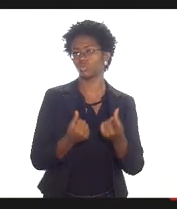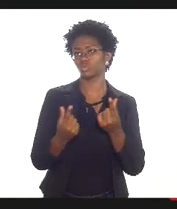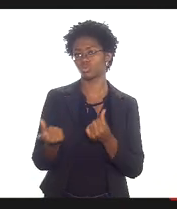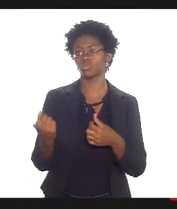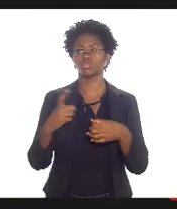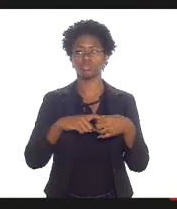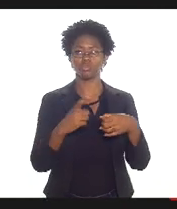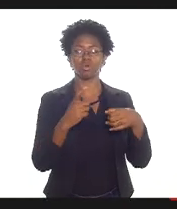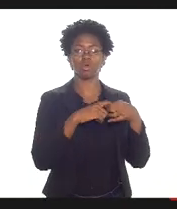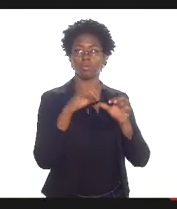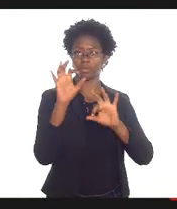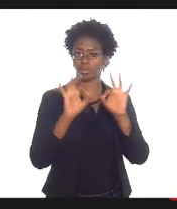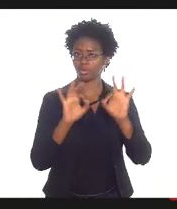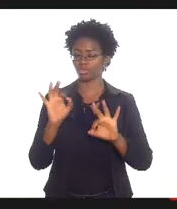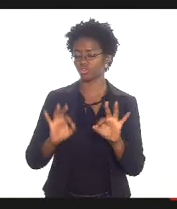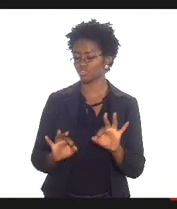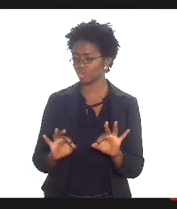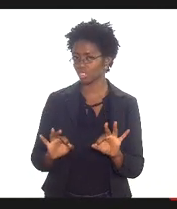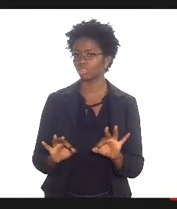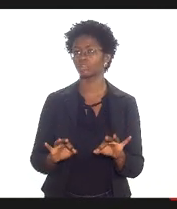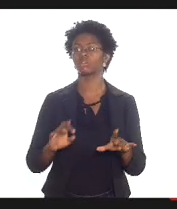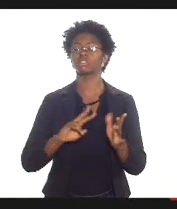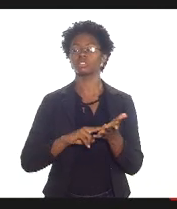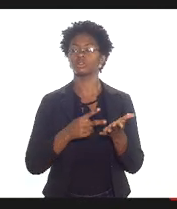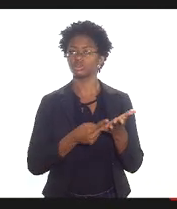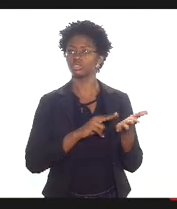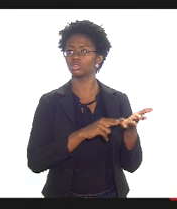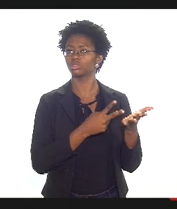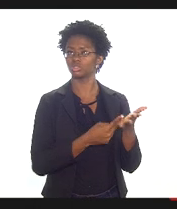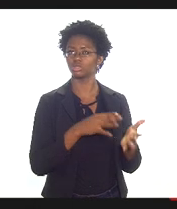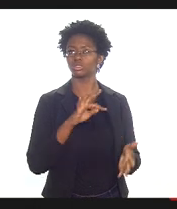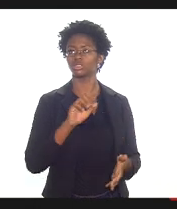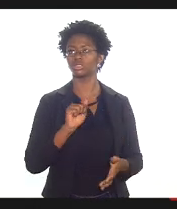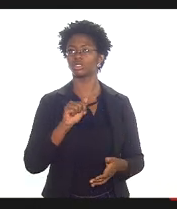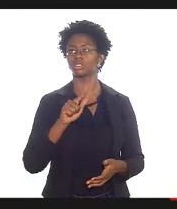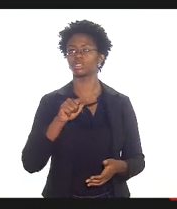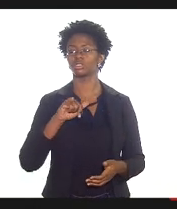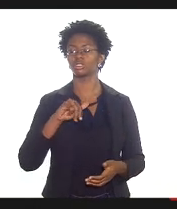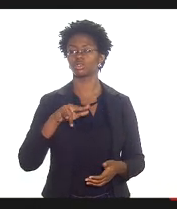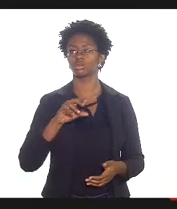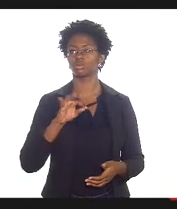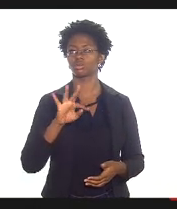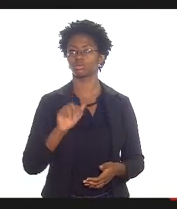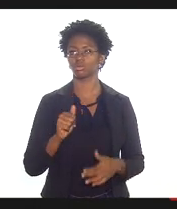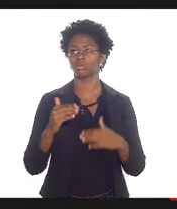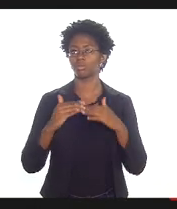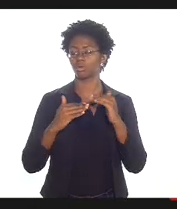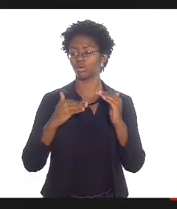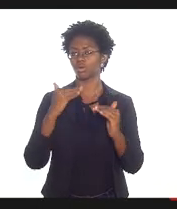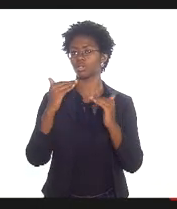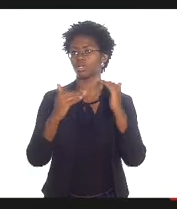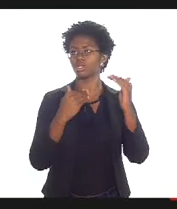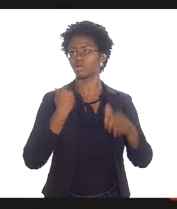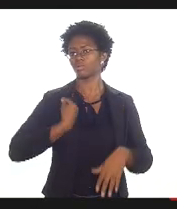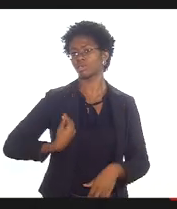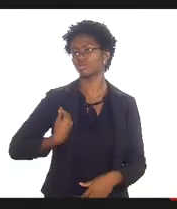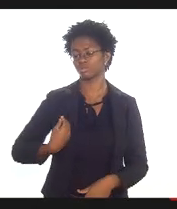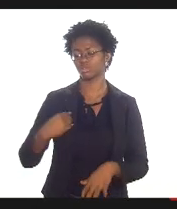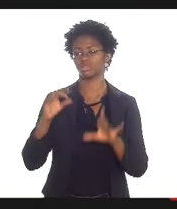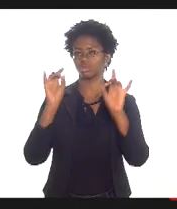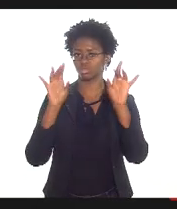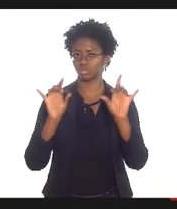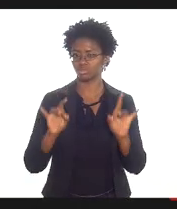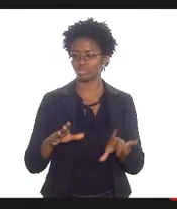dos projetos traduzido nas alíquotas progressivas da participação especial e